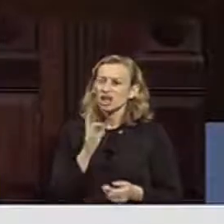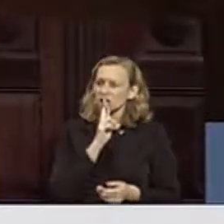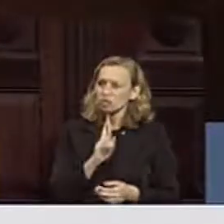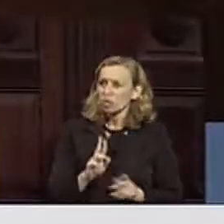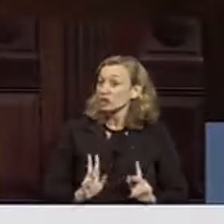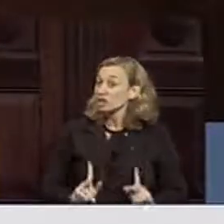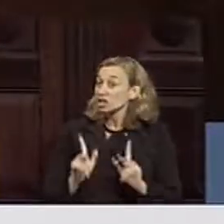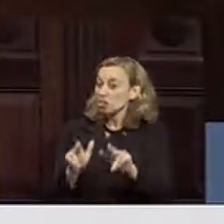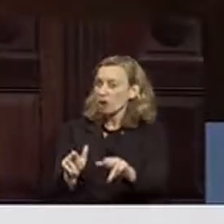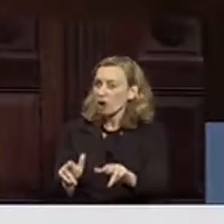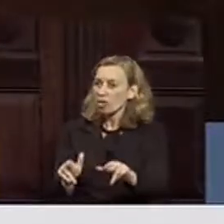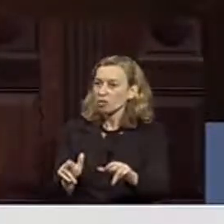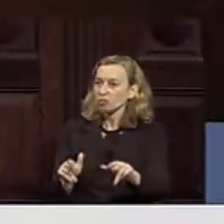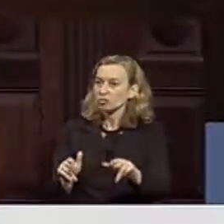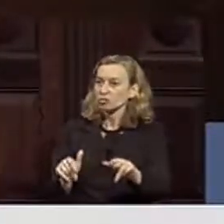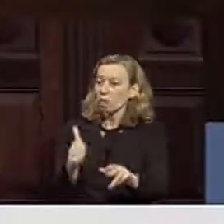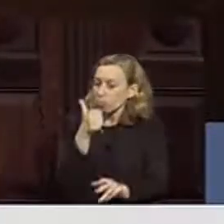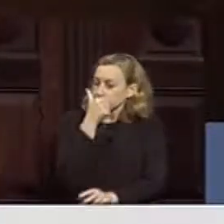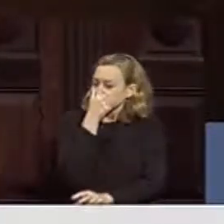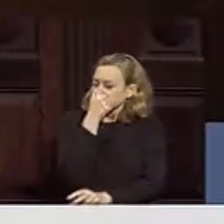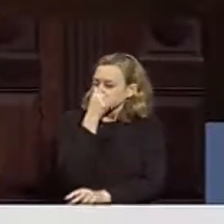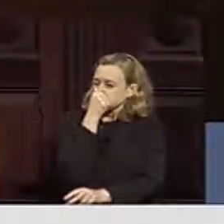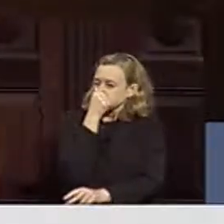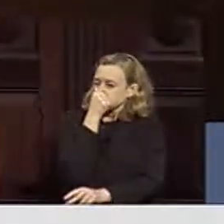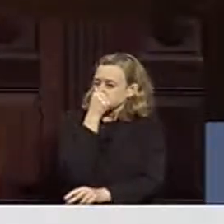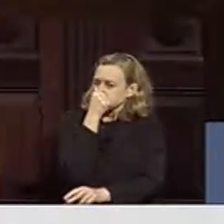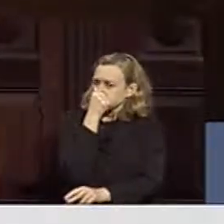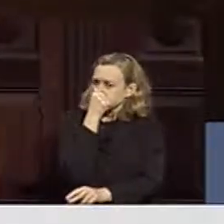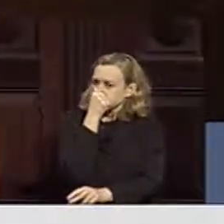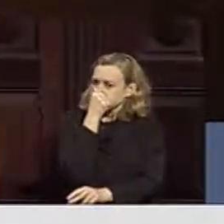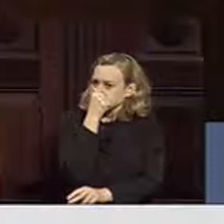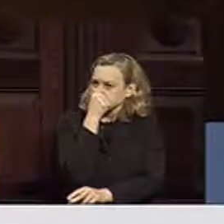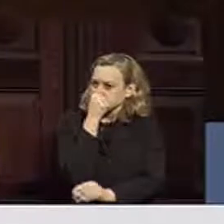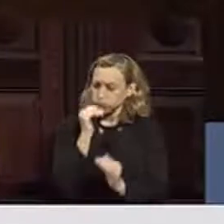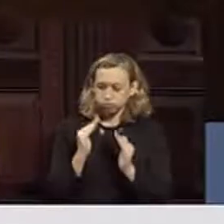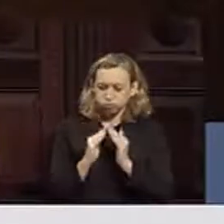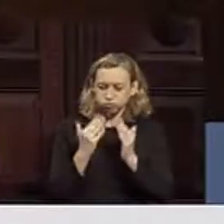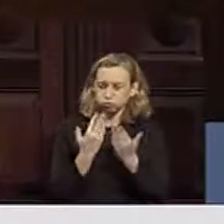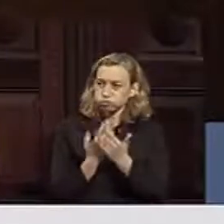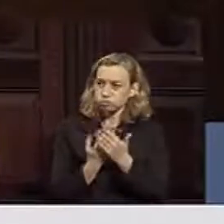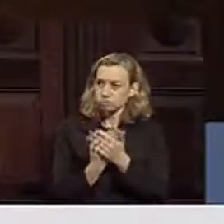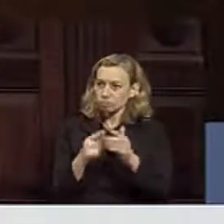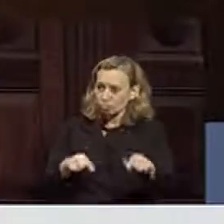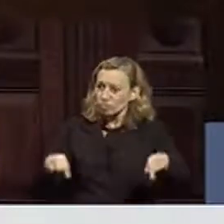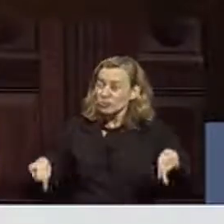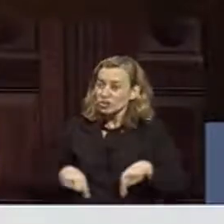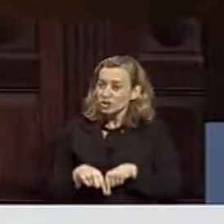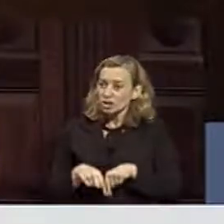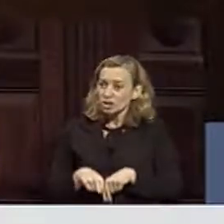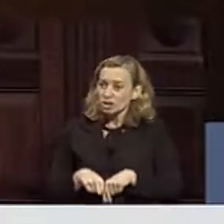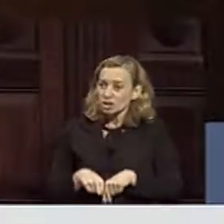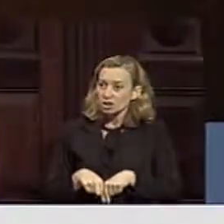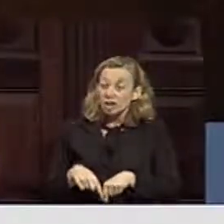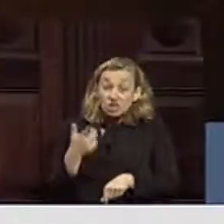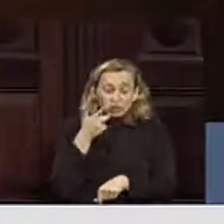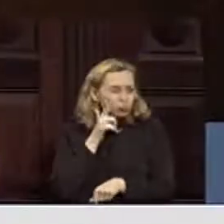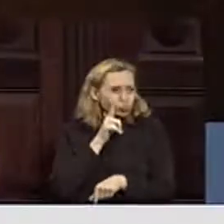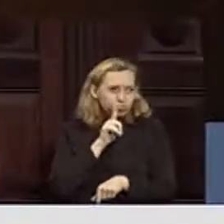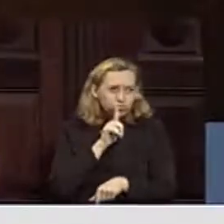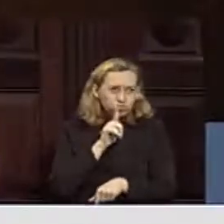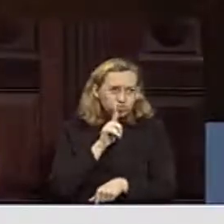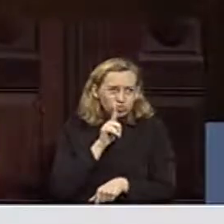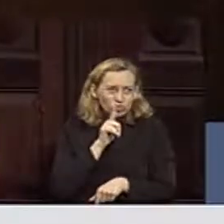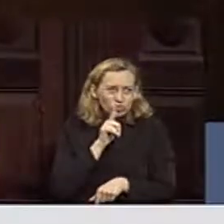são superlotadas com alunos com necessidades especiais de aprendizagem diferenciados, fica impossível o professor